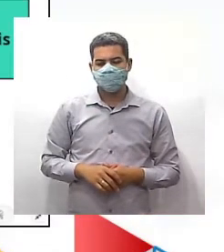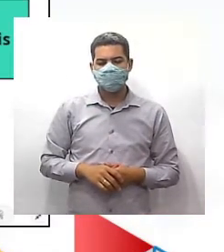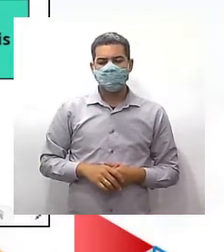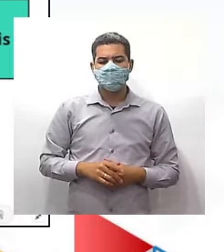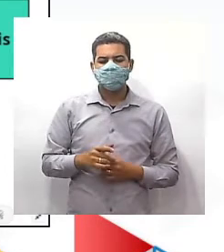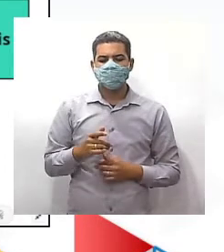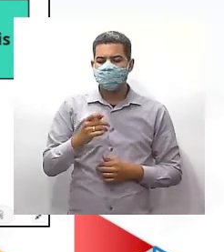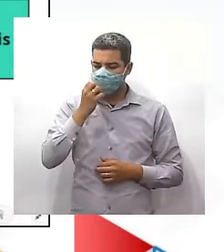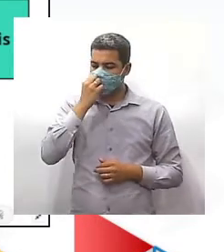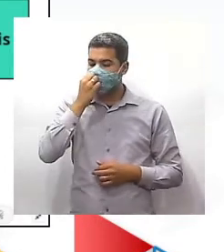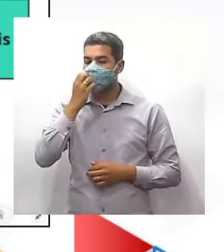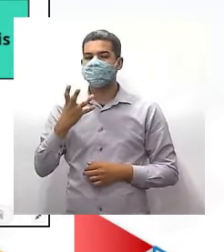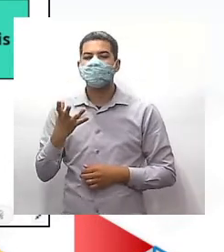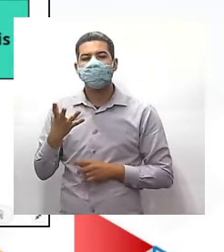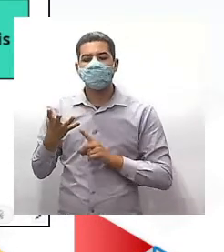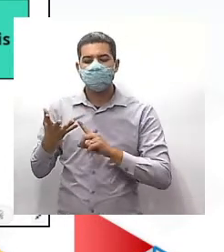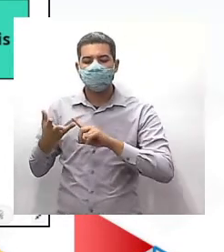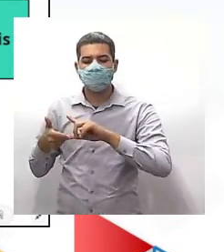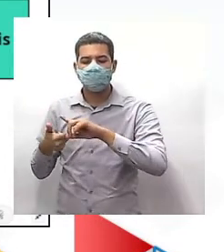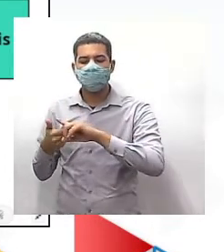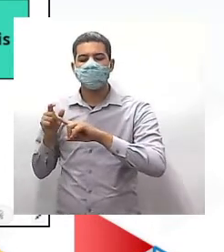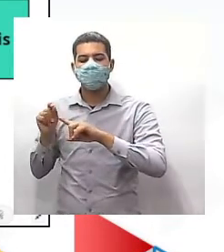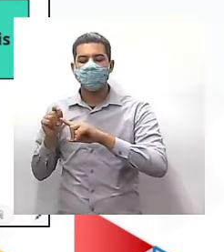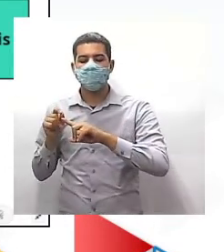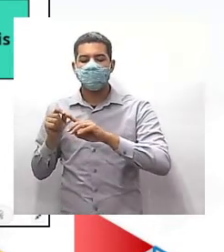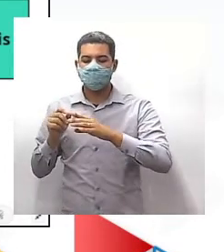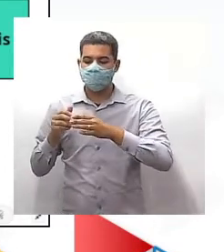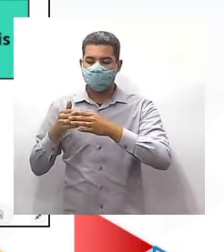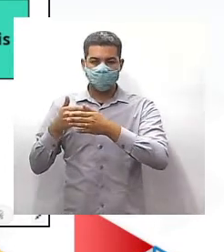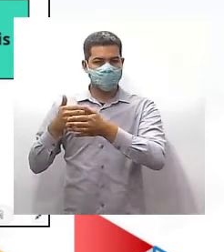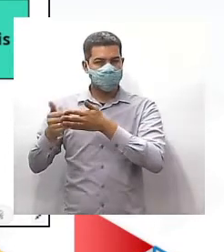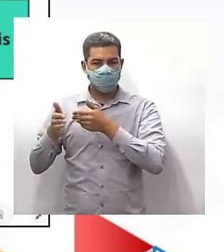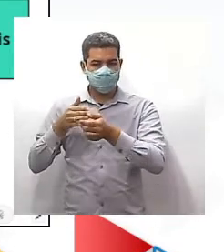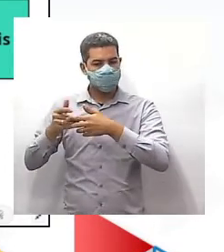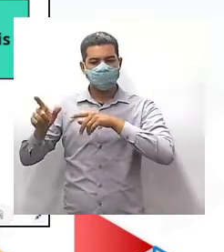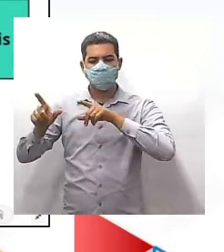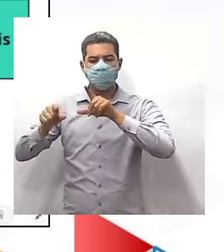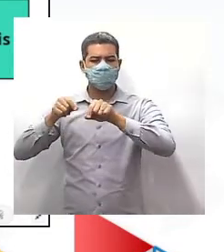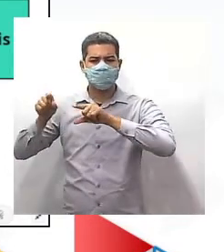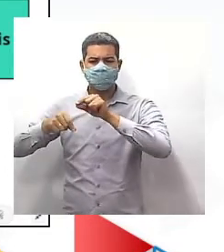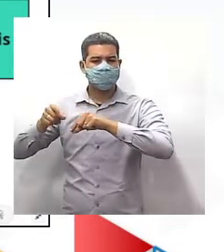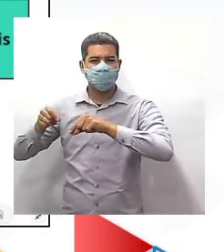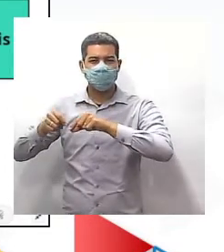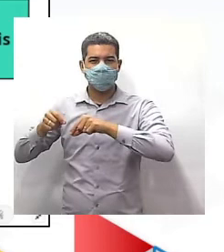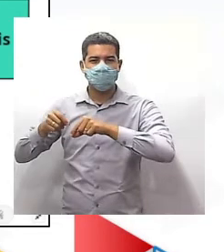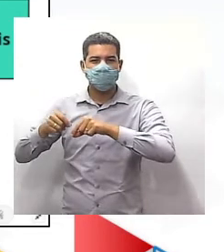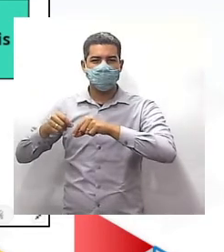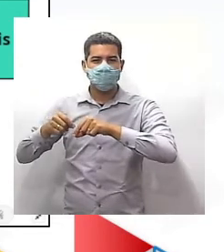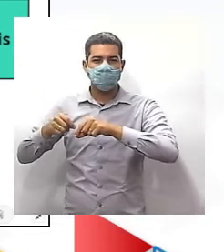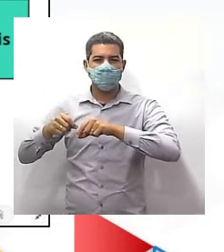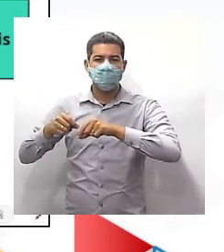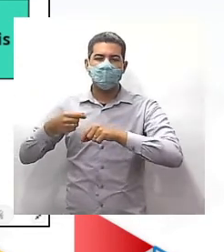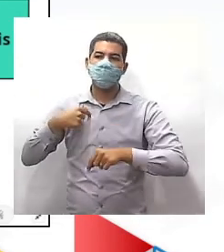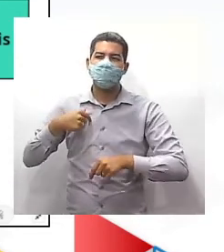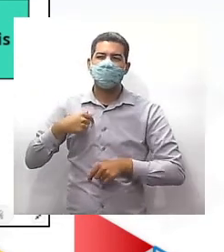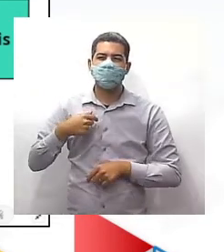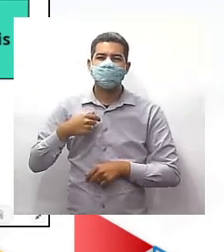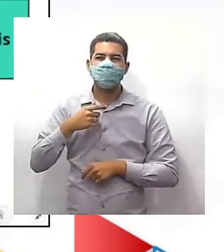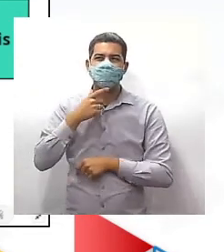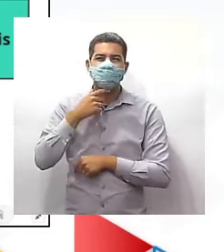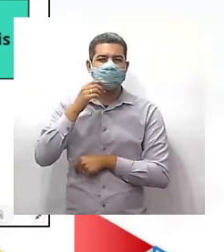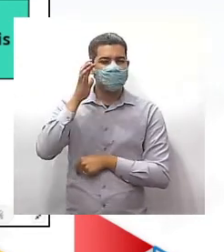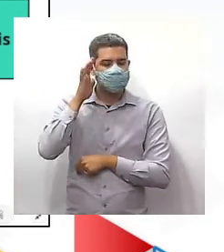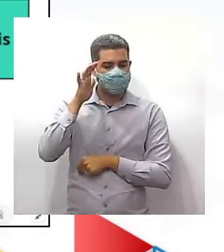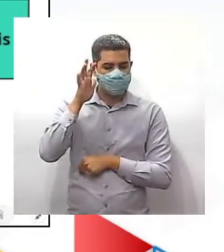vantagem, seleção aleatória, sempre. Eu não vou escolher ninguém que não seja ao acaso. Então eu não